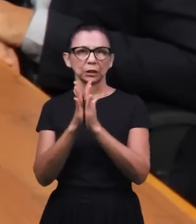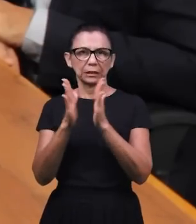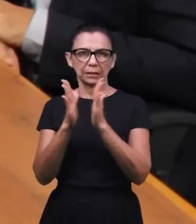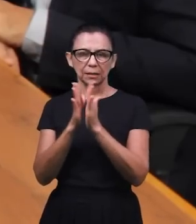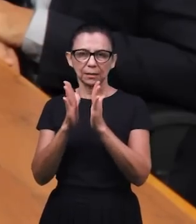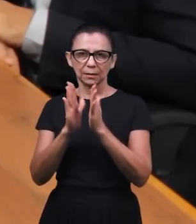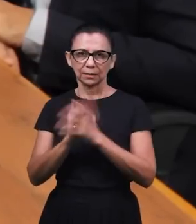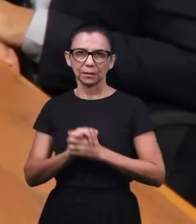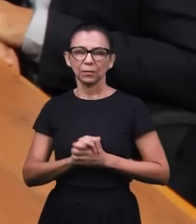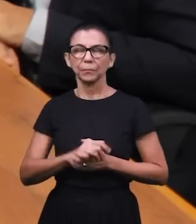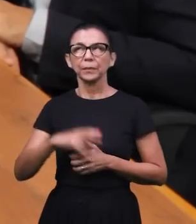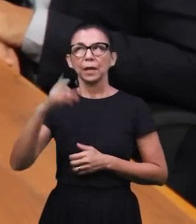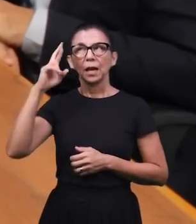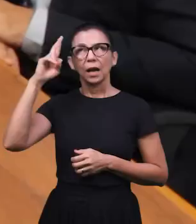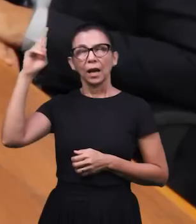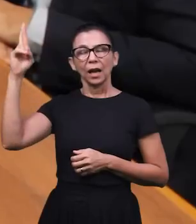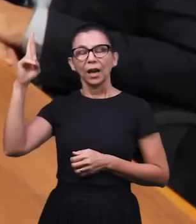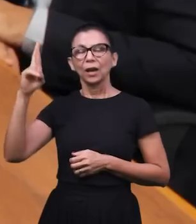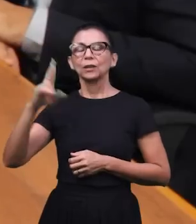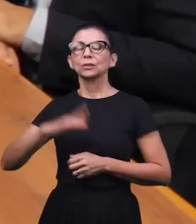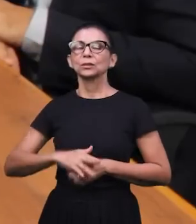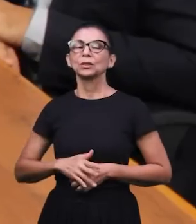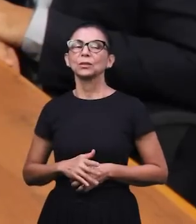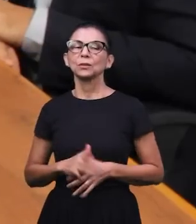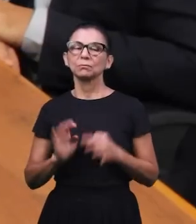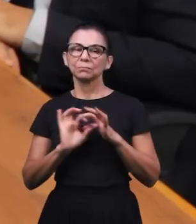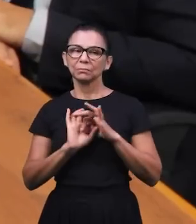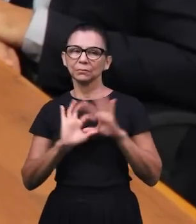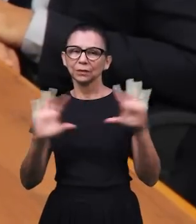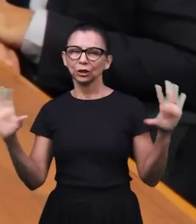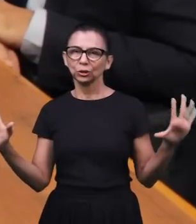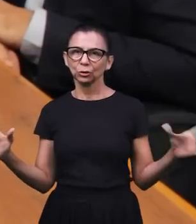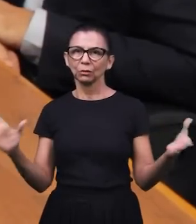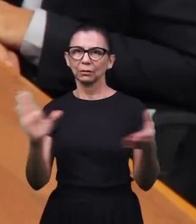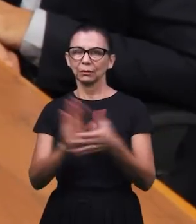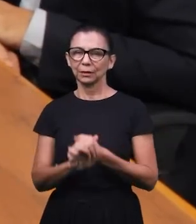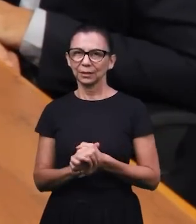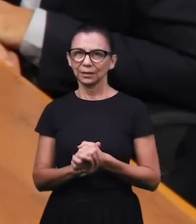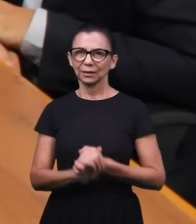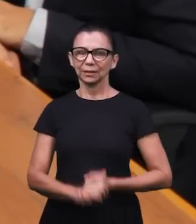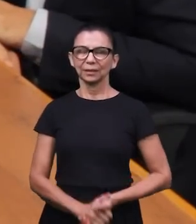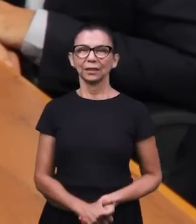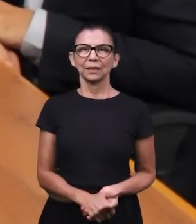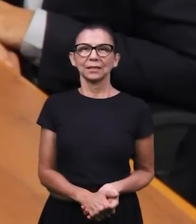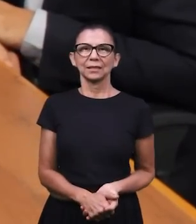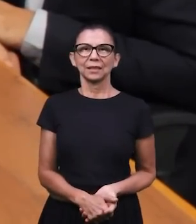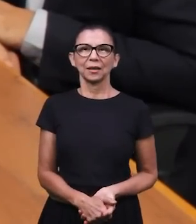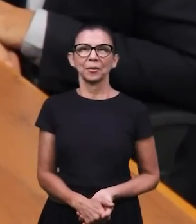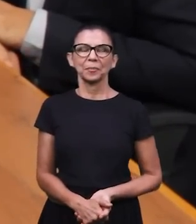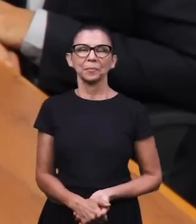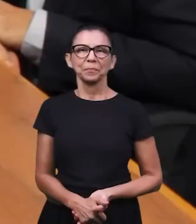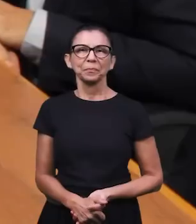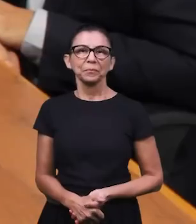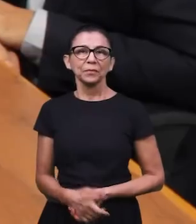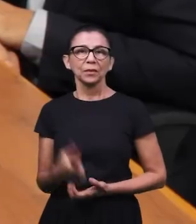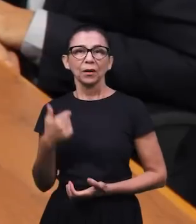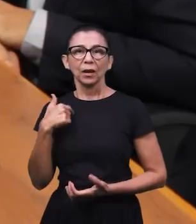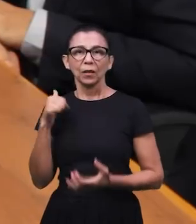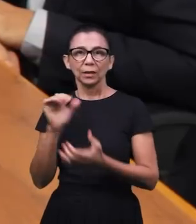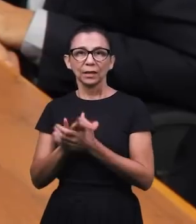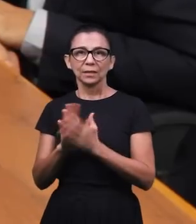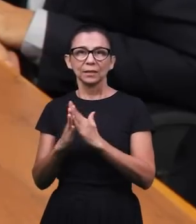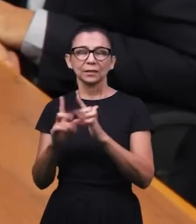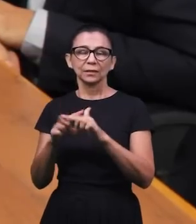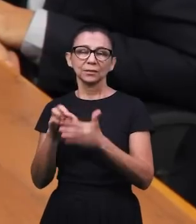já não é complicado, já aprovou lá, aprovou. Aí eu era de uma igreja evangélica, eu casei na igreja Maranata. E o senhor